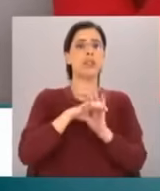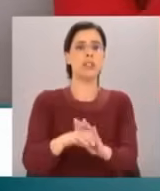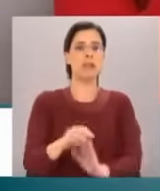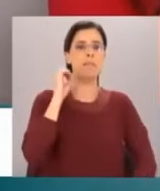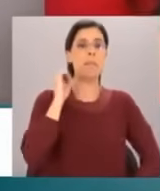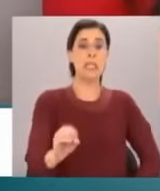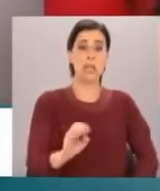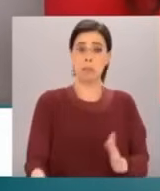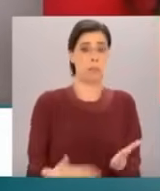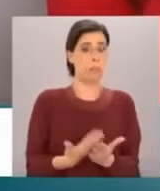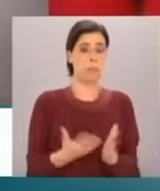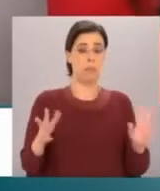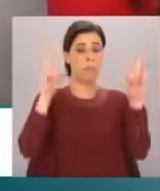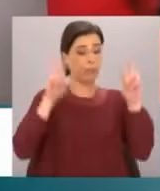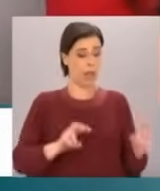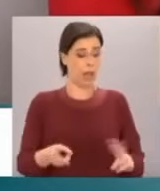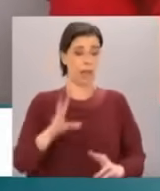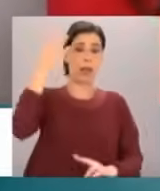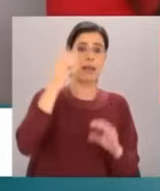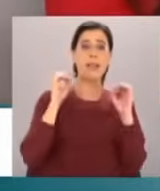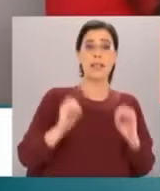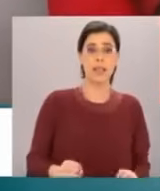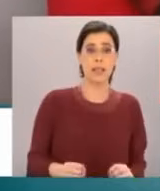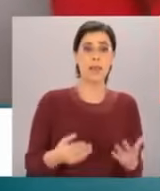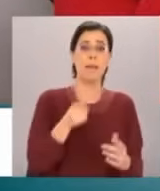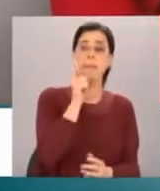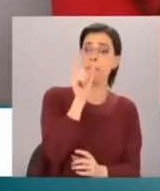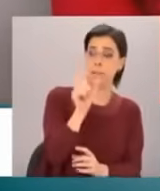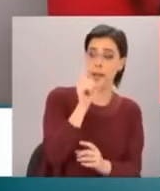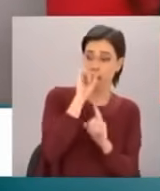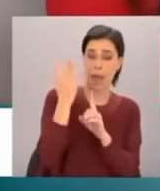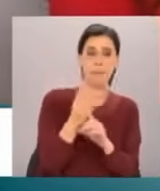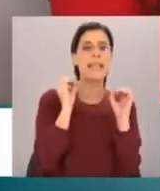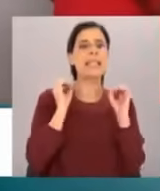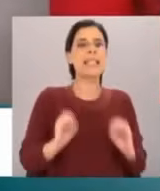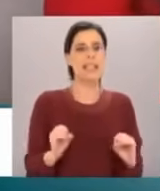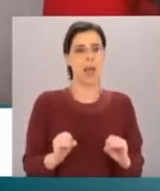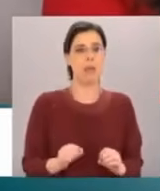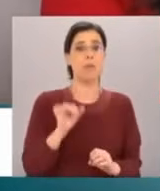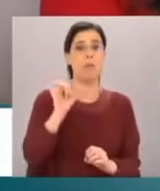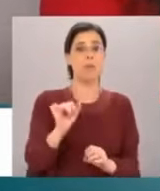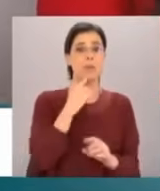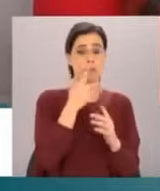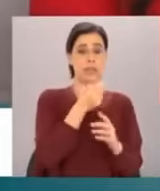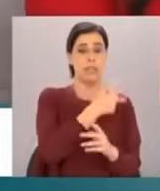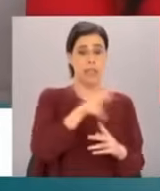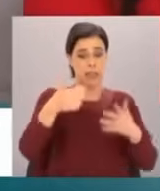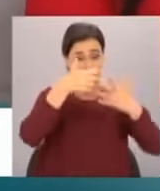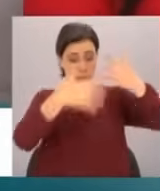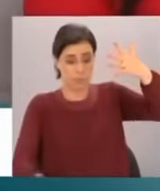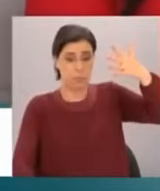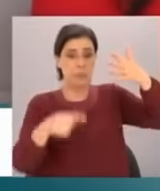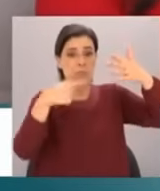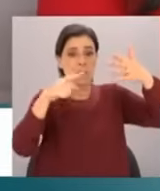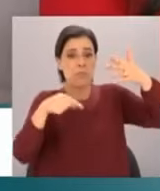e tem 0 propostas em material tração climáticas a palavra ambiente surge 10 vezes talvez nas suas sem medidas fala